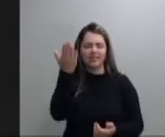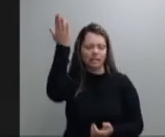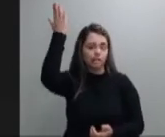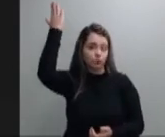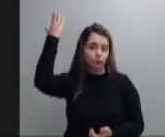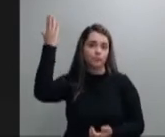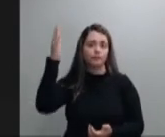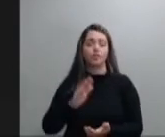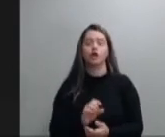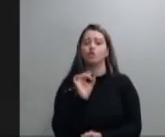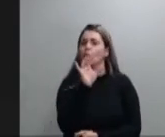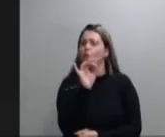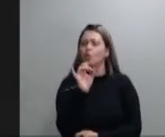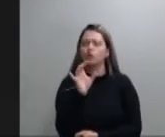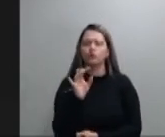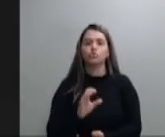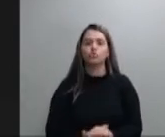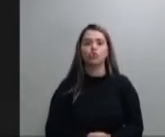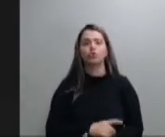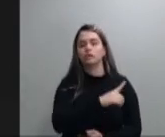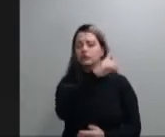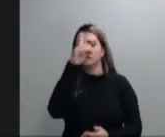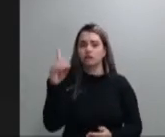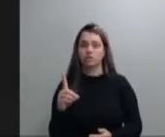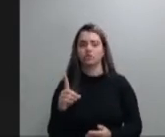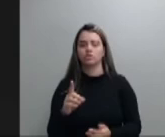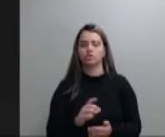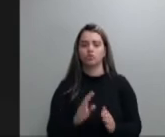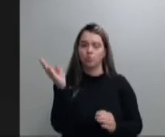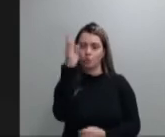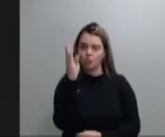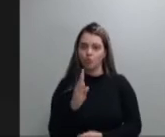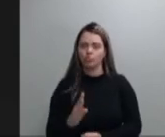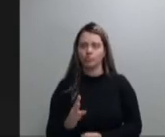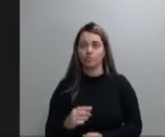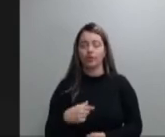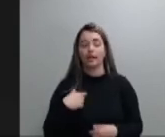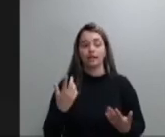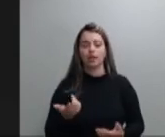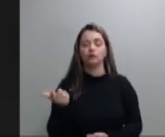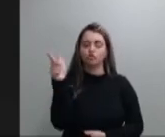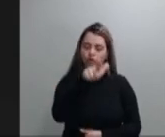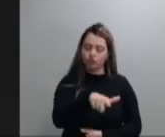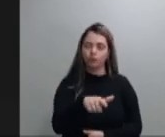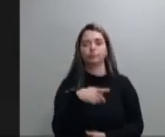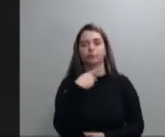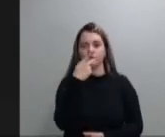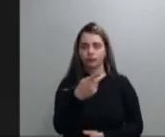dessa data a operação produziria efeitos no Brasil então repito aqui esse ponto a